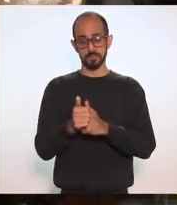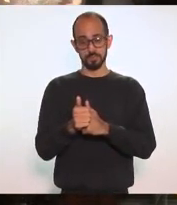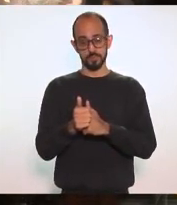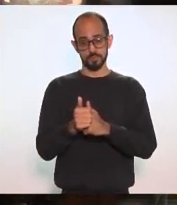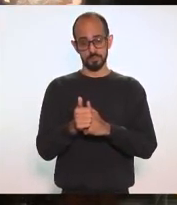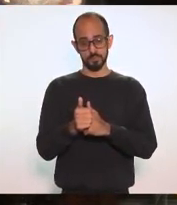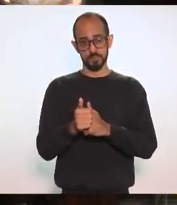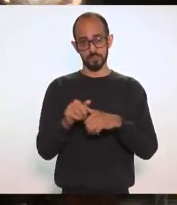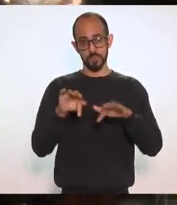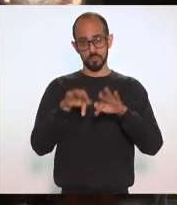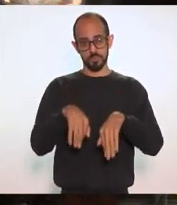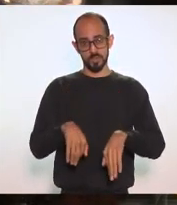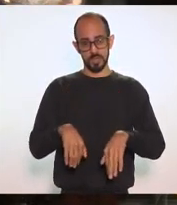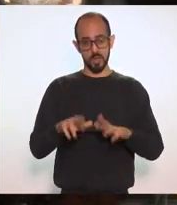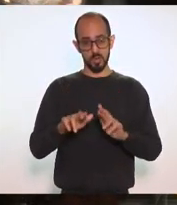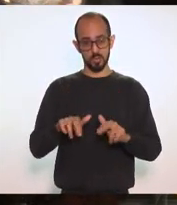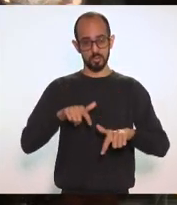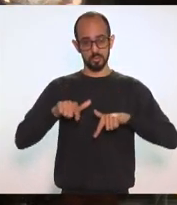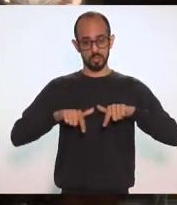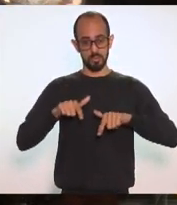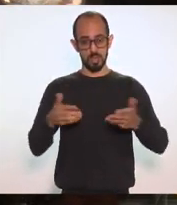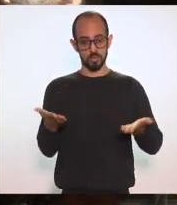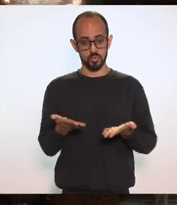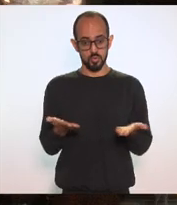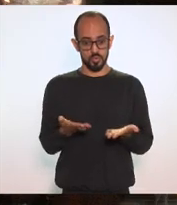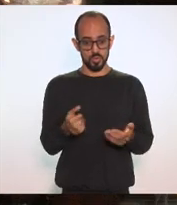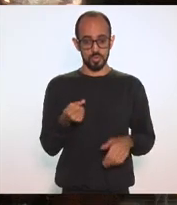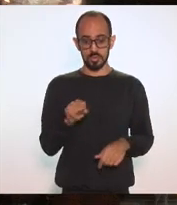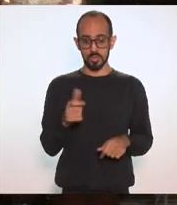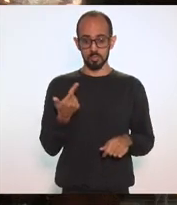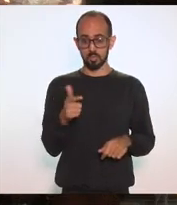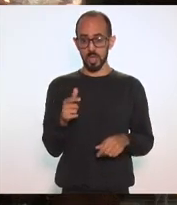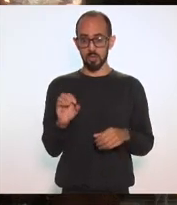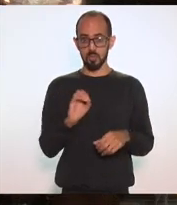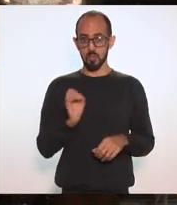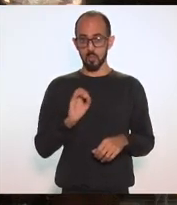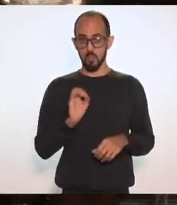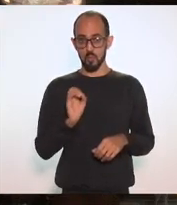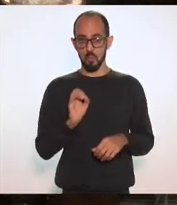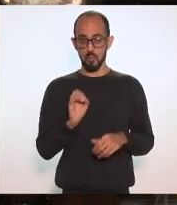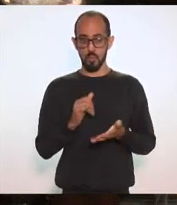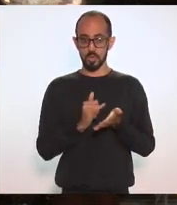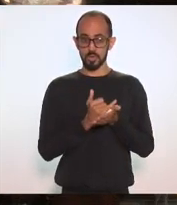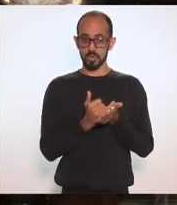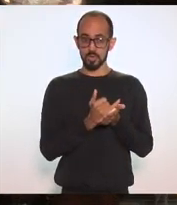final dessa sessão da tarde de hoje. Não havendo mais oradores inscritos, a